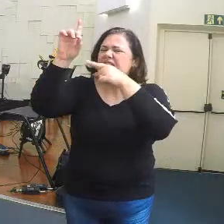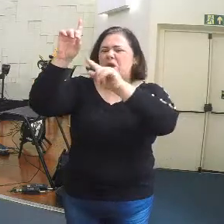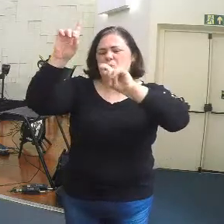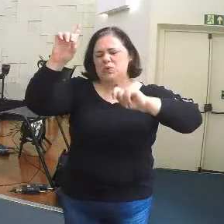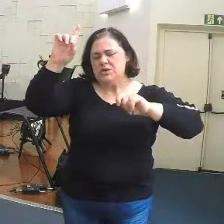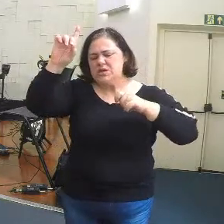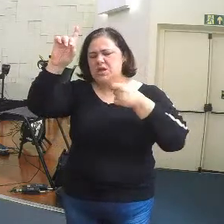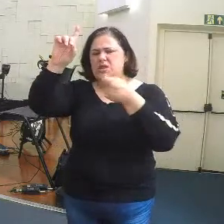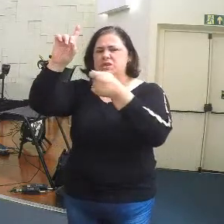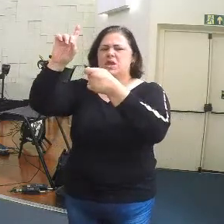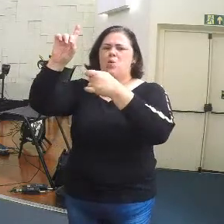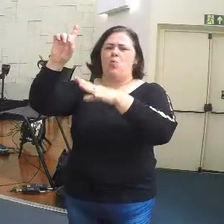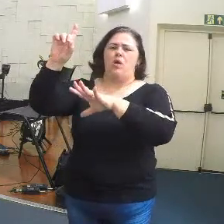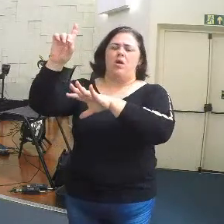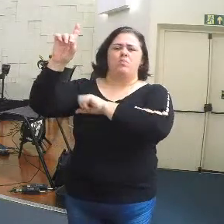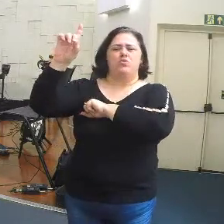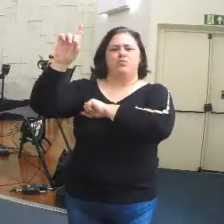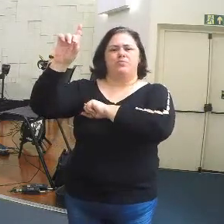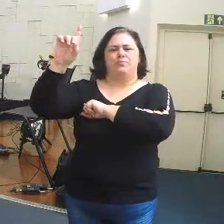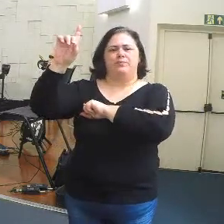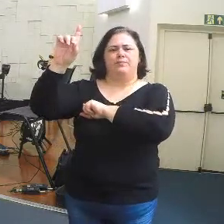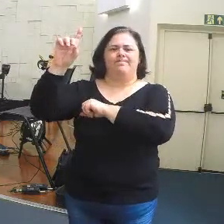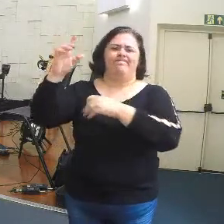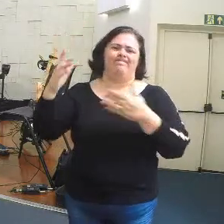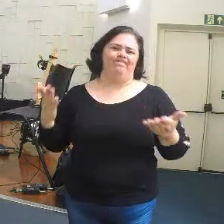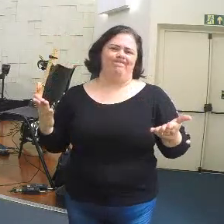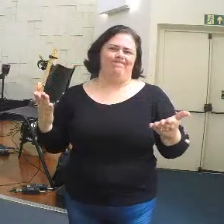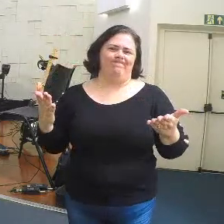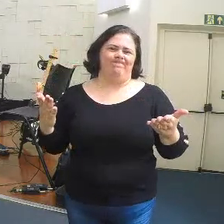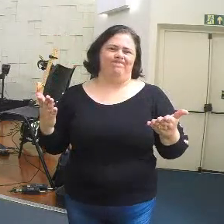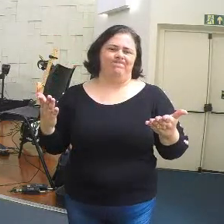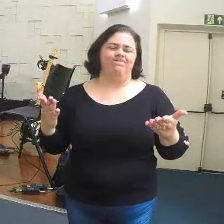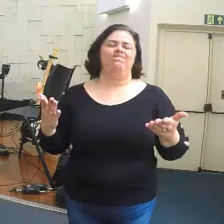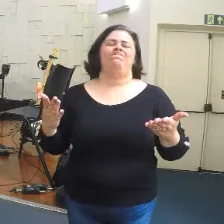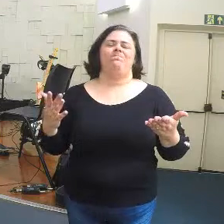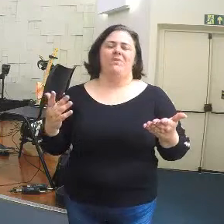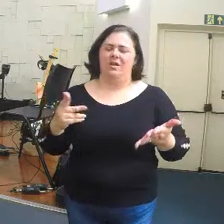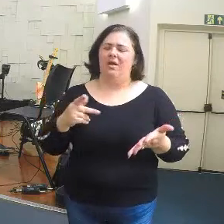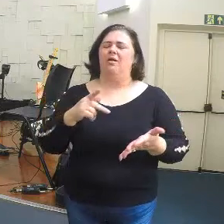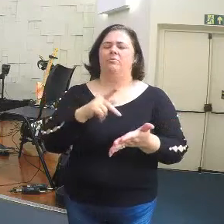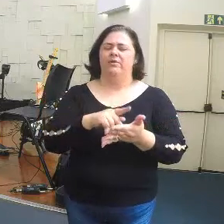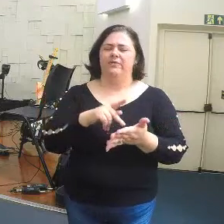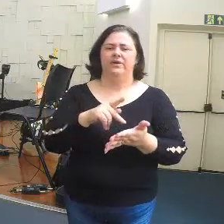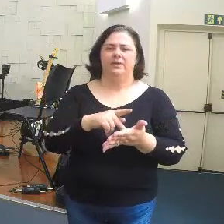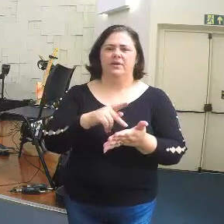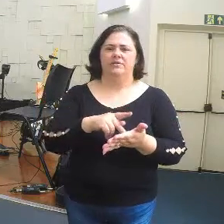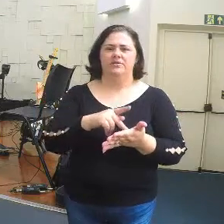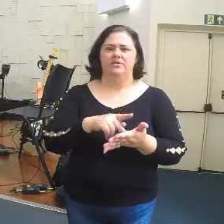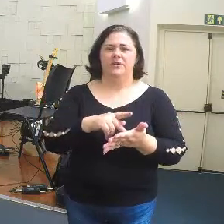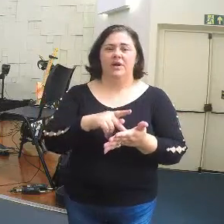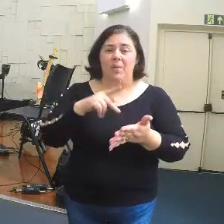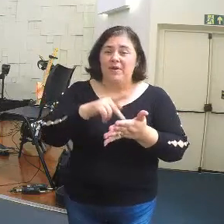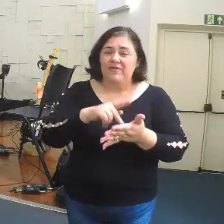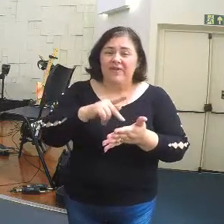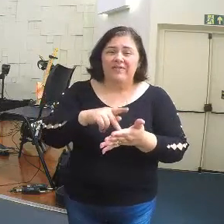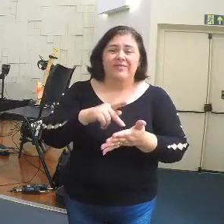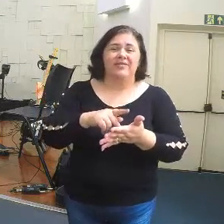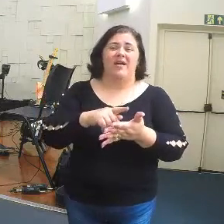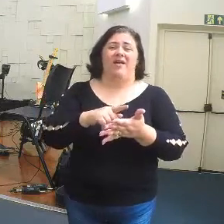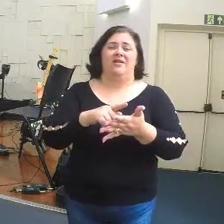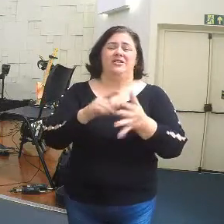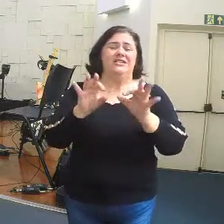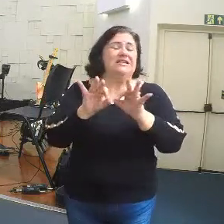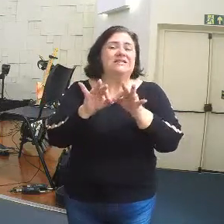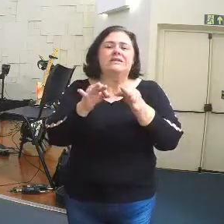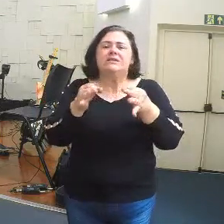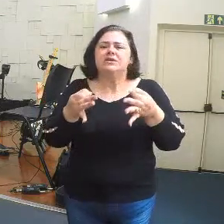como a revelação cristã. É porque é dessa verdade, de que Deus é amor, de que o amor tem a ver com